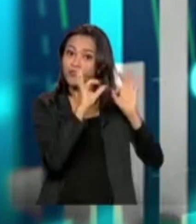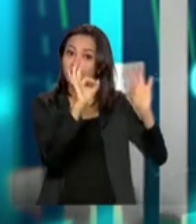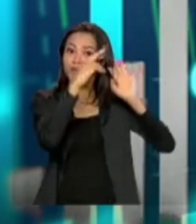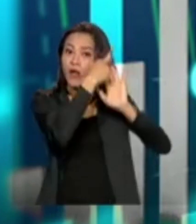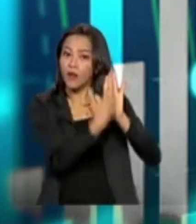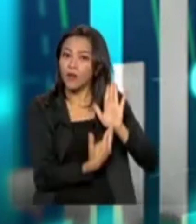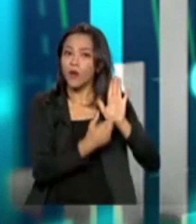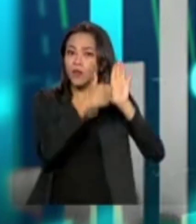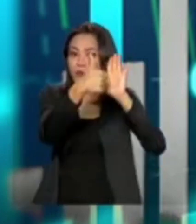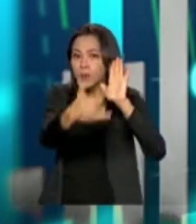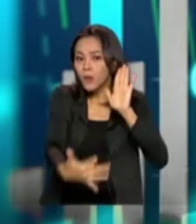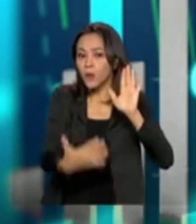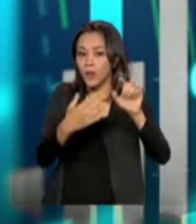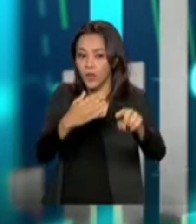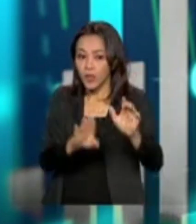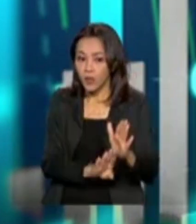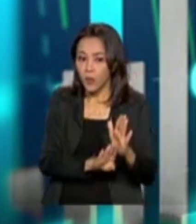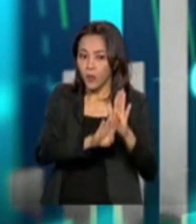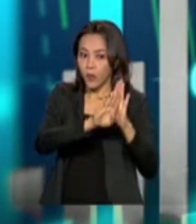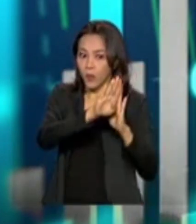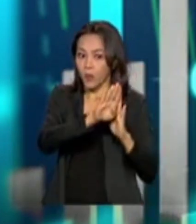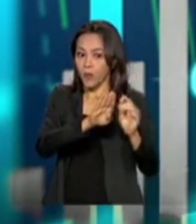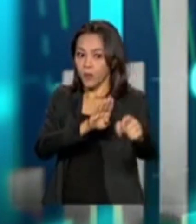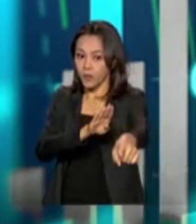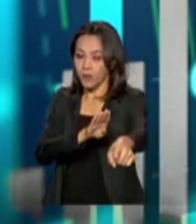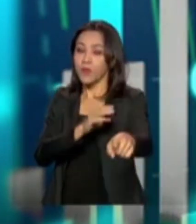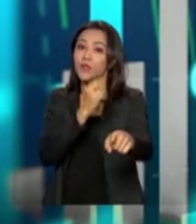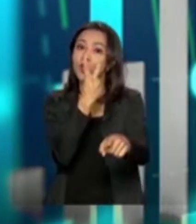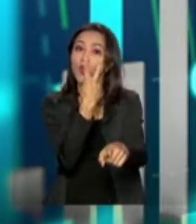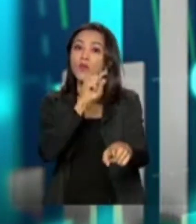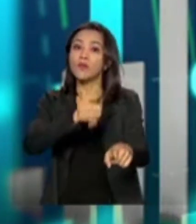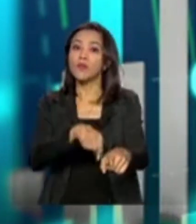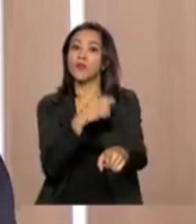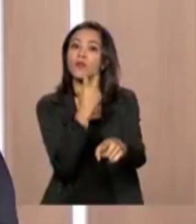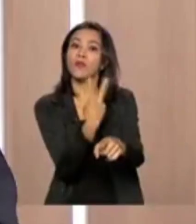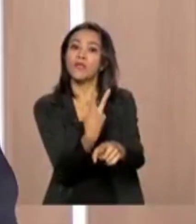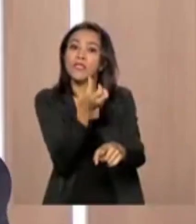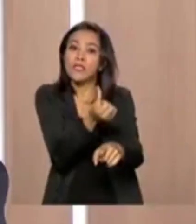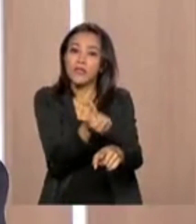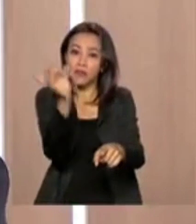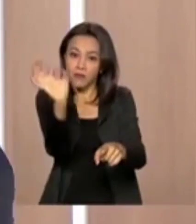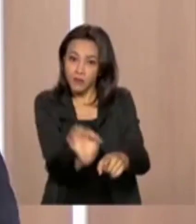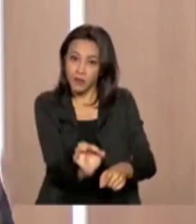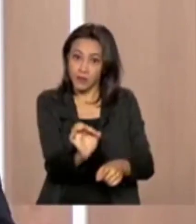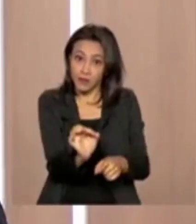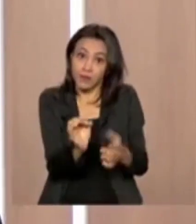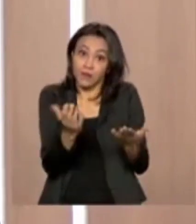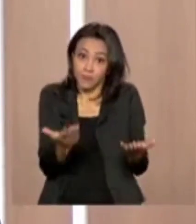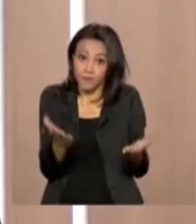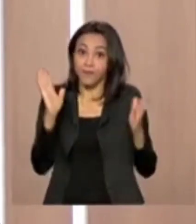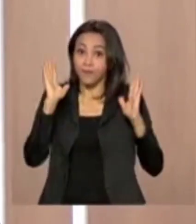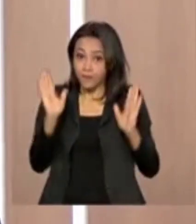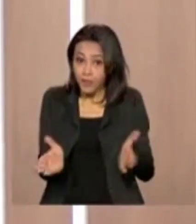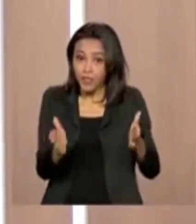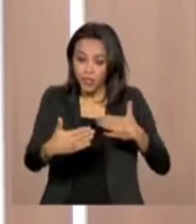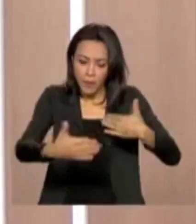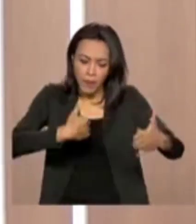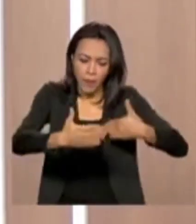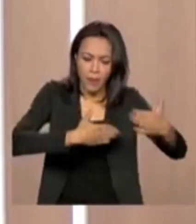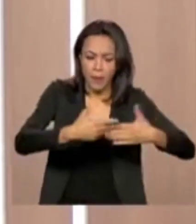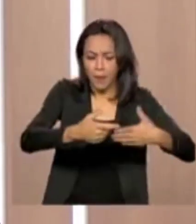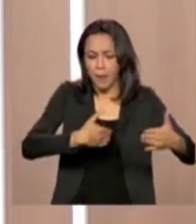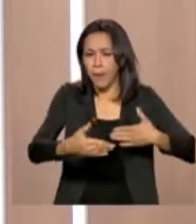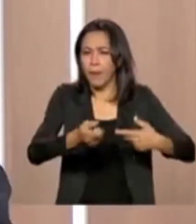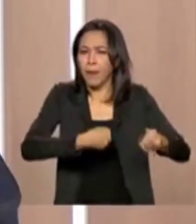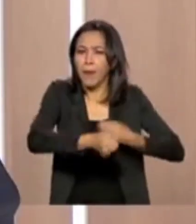a expectativa de crescimento, então, já é para 2,26% para 2022 e já há no mercado quem tem uma